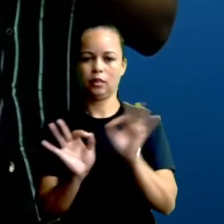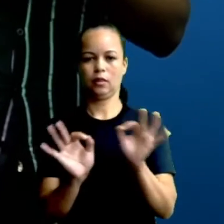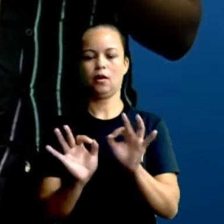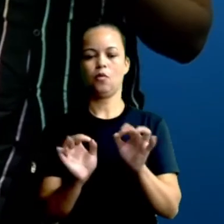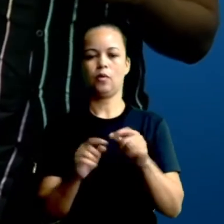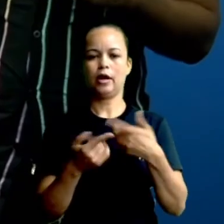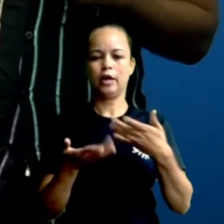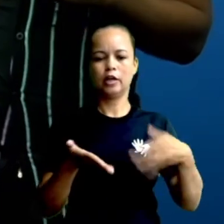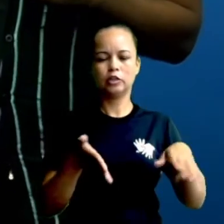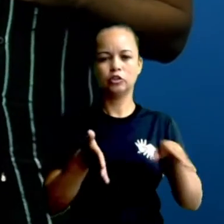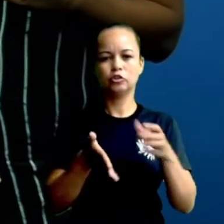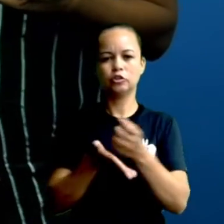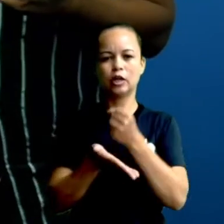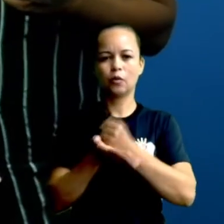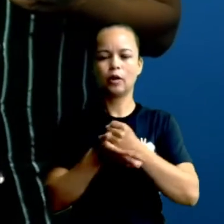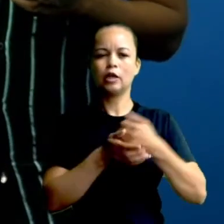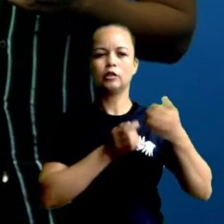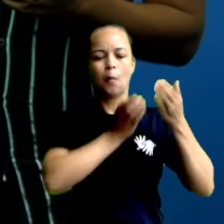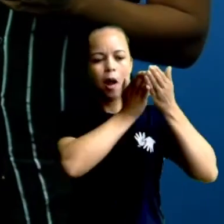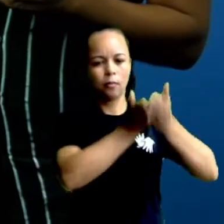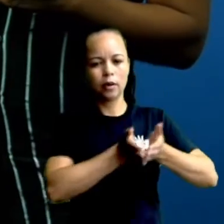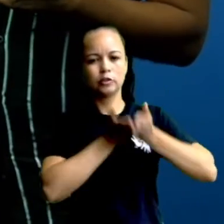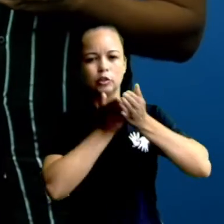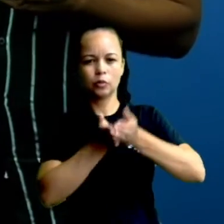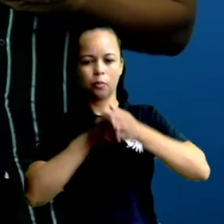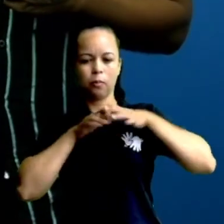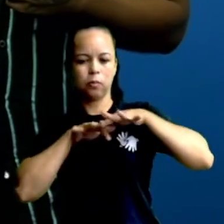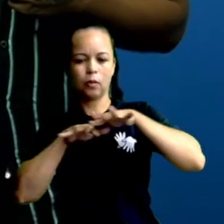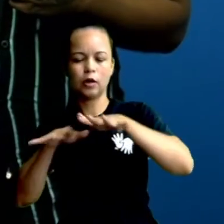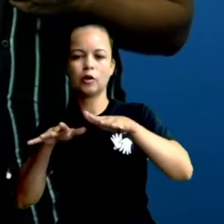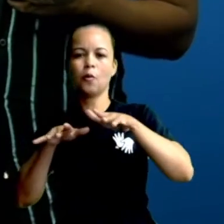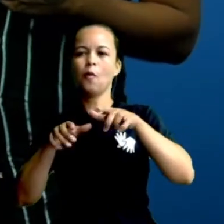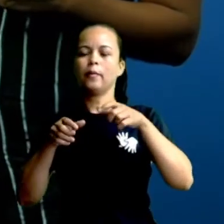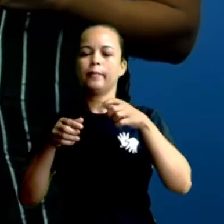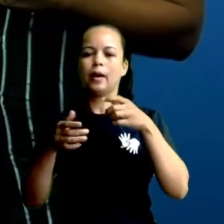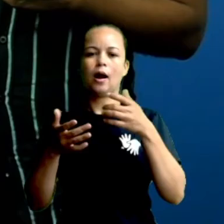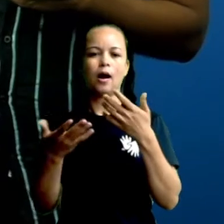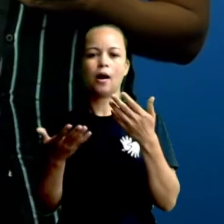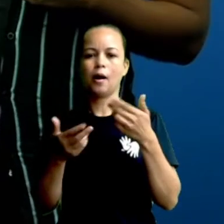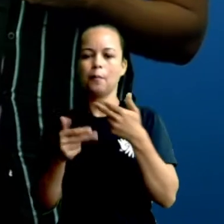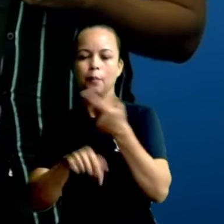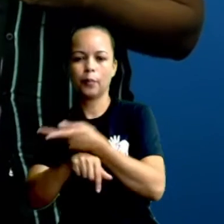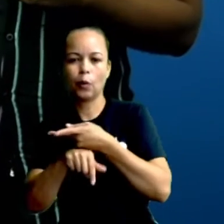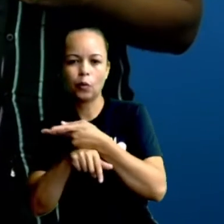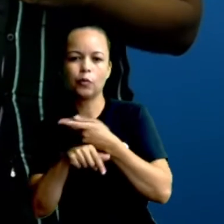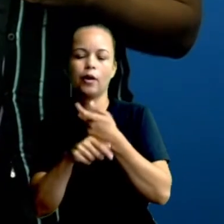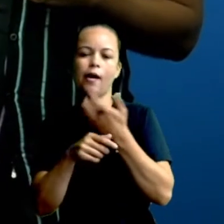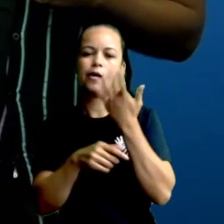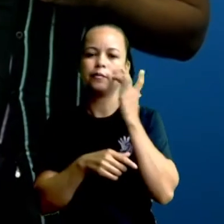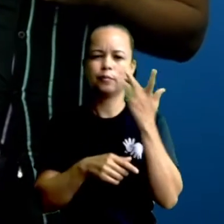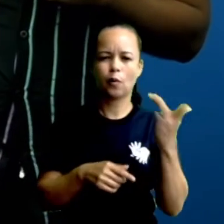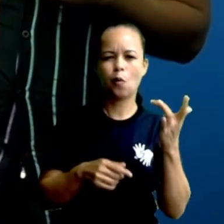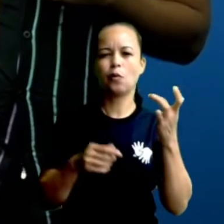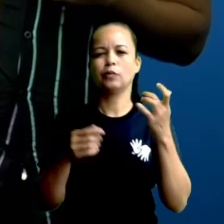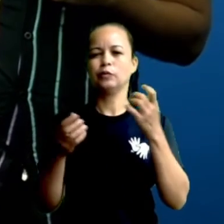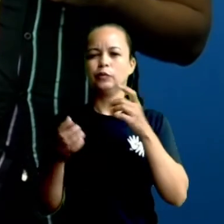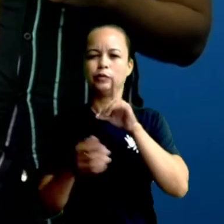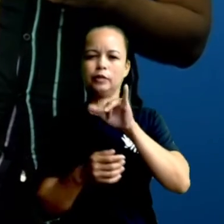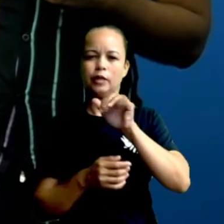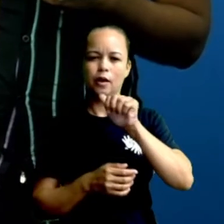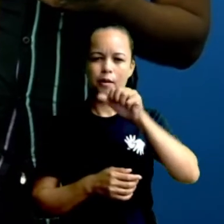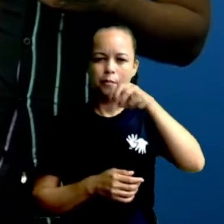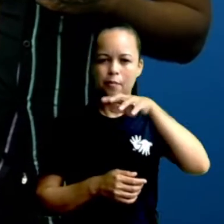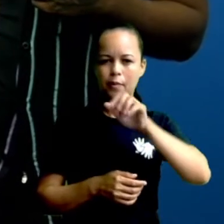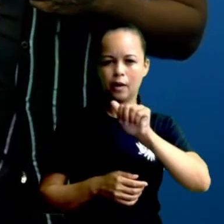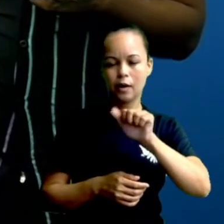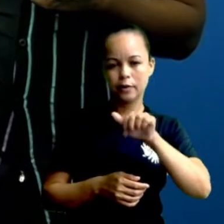aqui, aí mandam expedições exploratórias para poder procurar metais preciosos, né, ouro, diamante, sendo que eles não, a